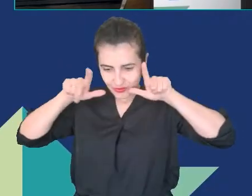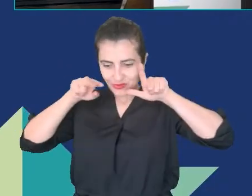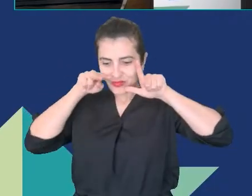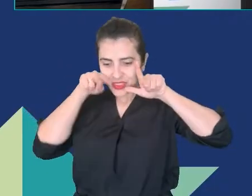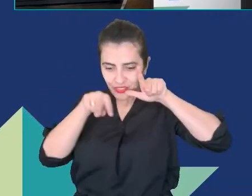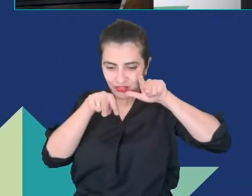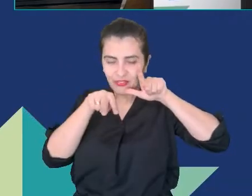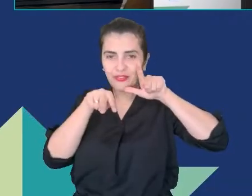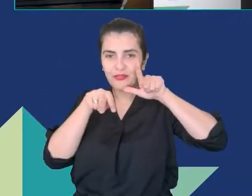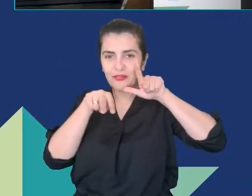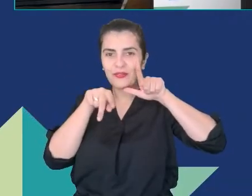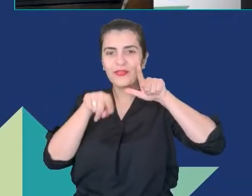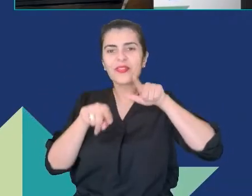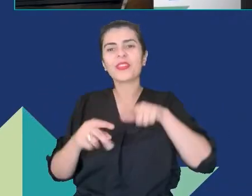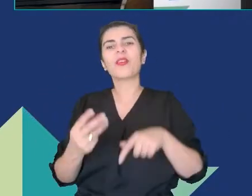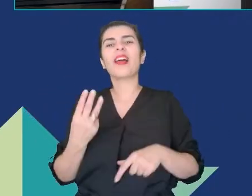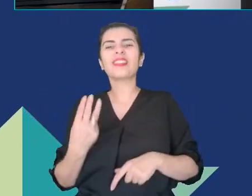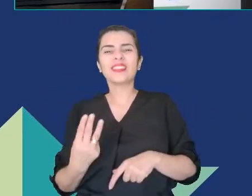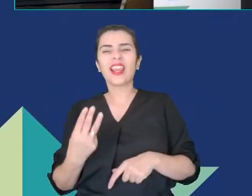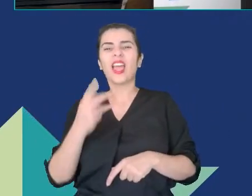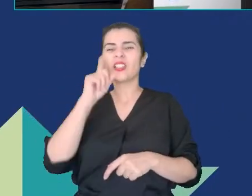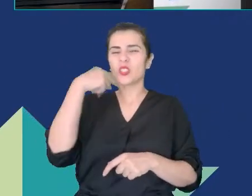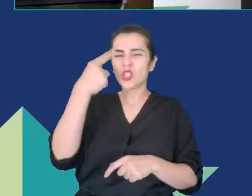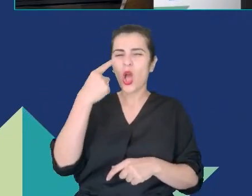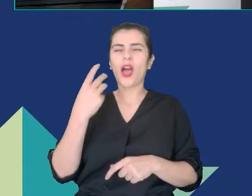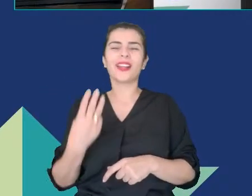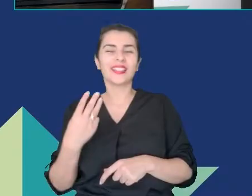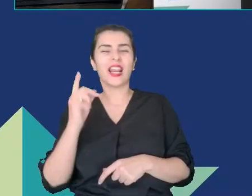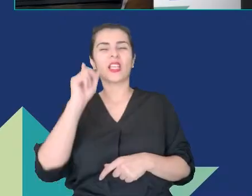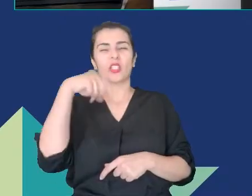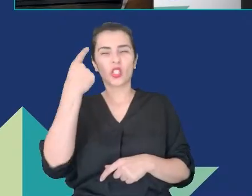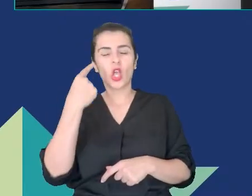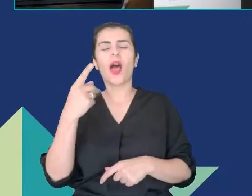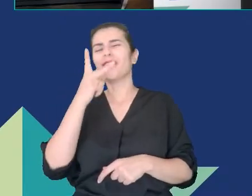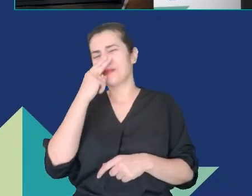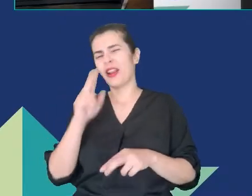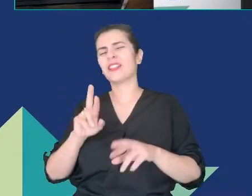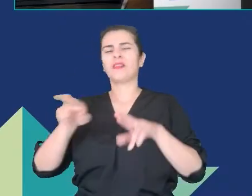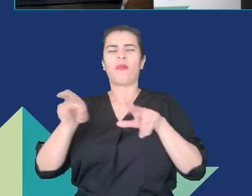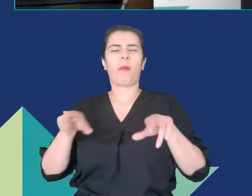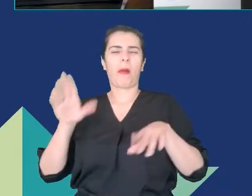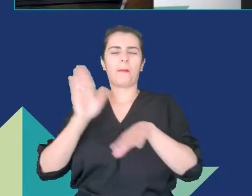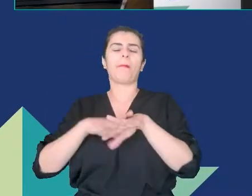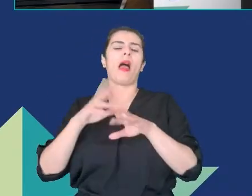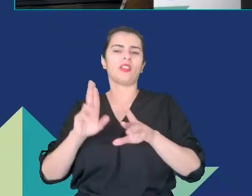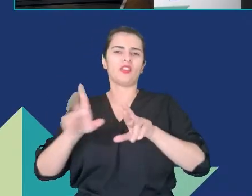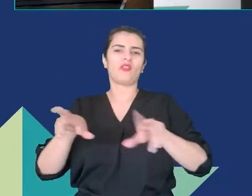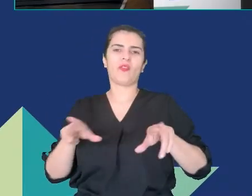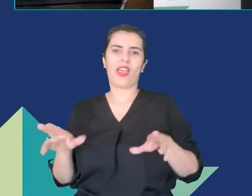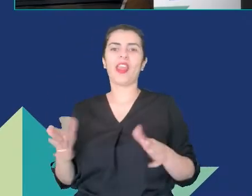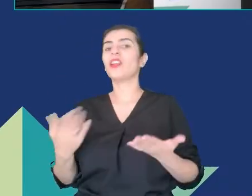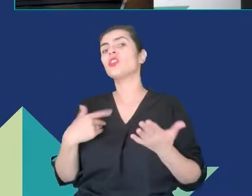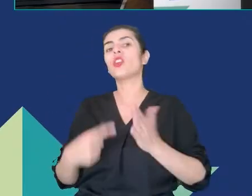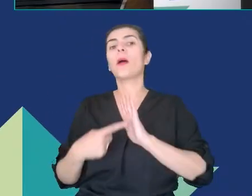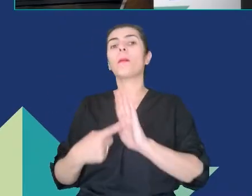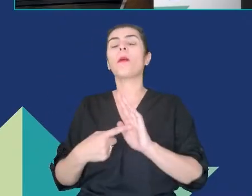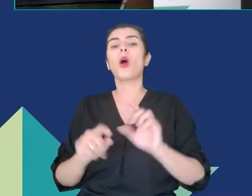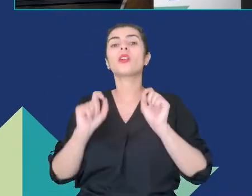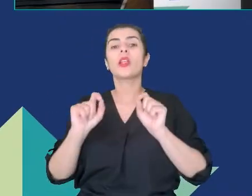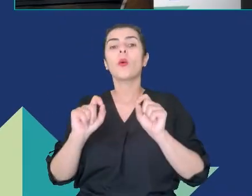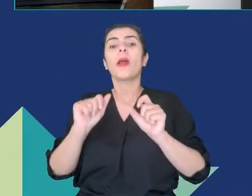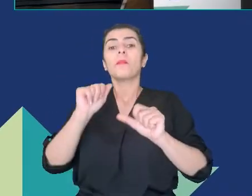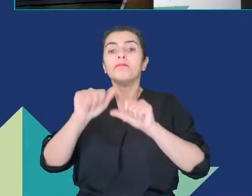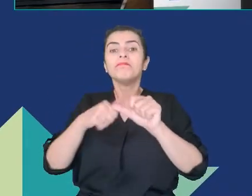do 3 em 3 horas, que era o caso, você tinha uma variação maior. E isso estava gerando o quê? Uma variação significativa da granulometria,